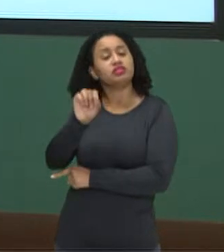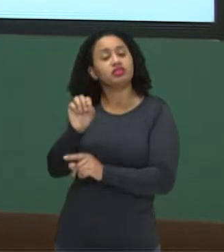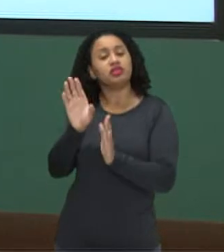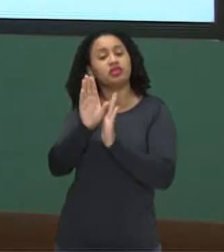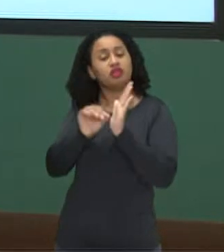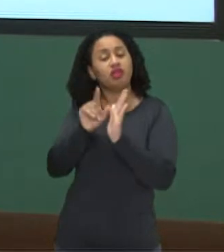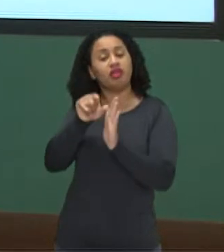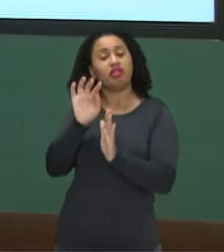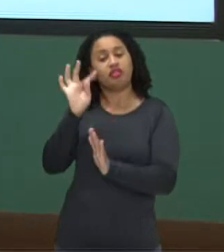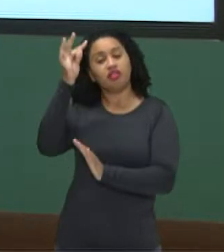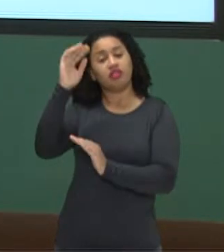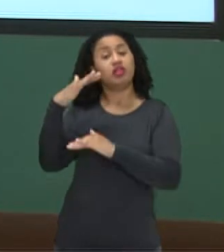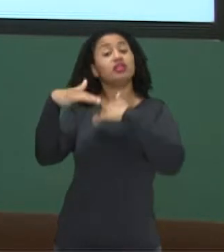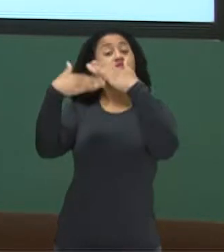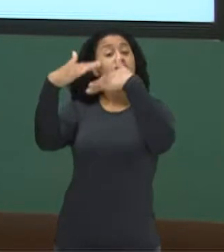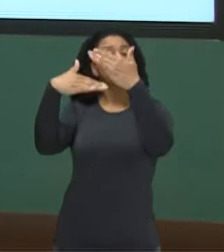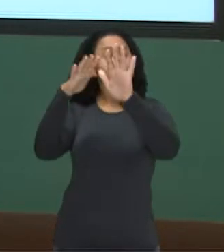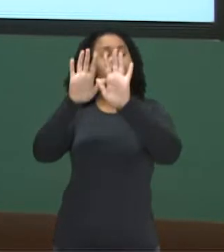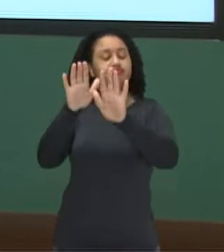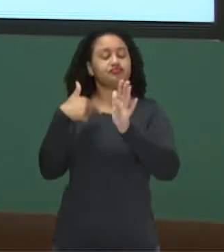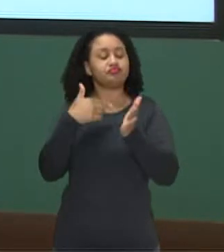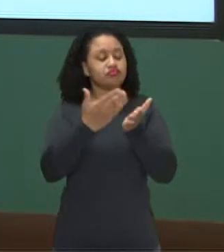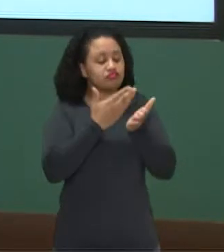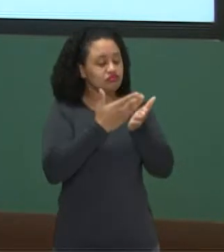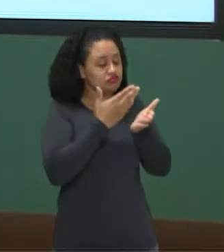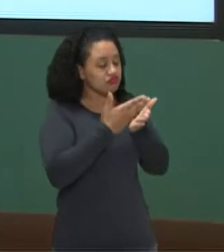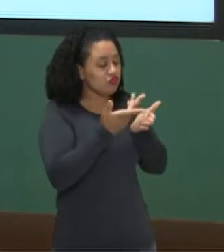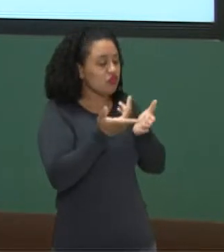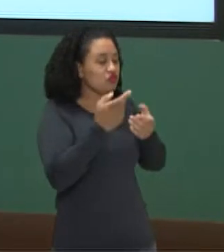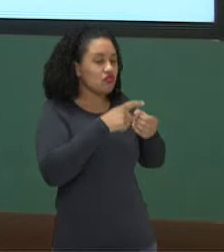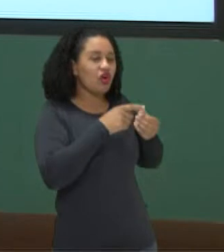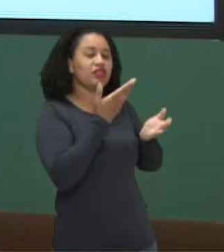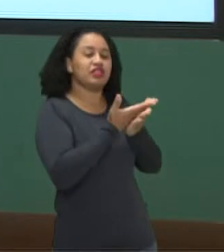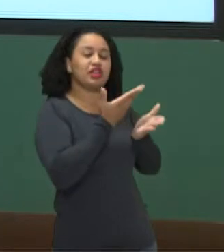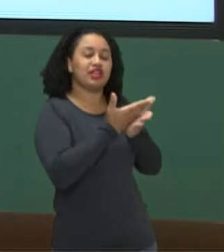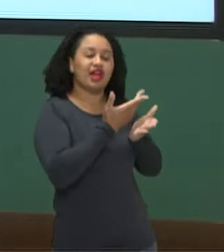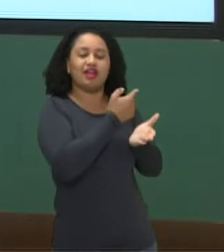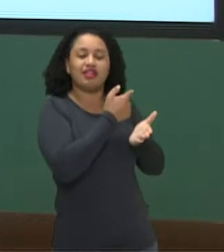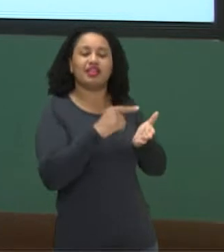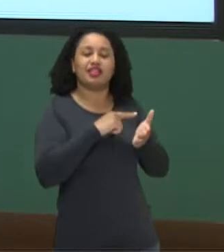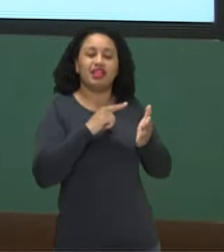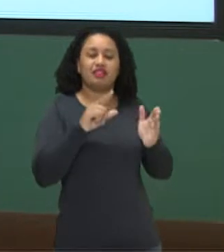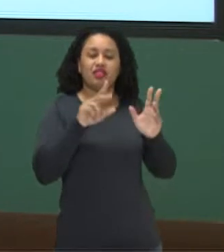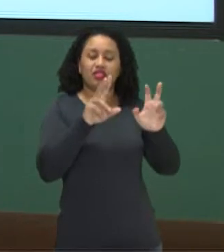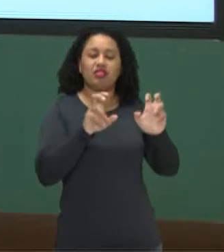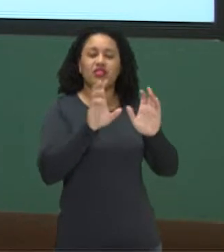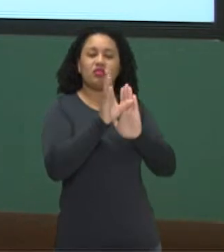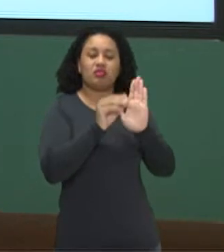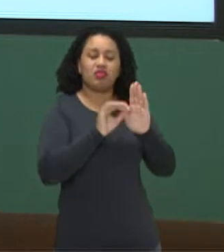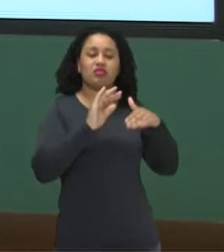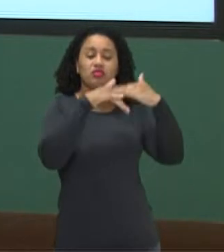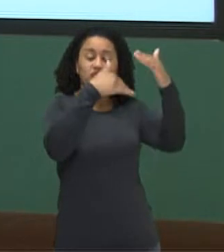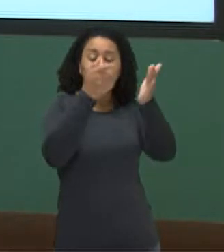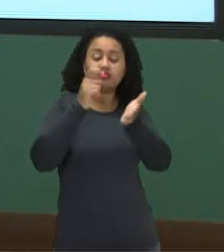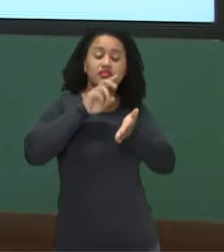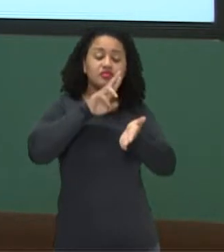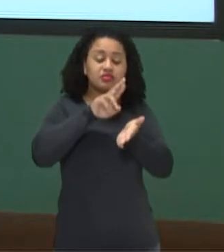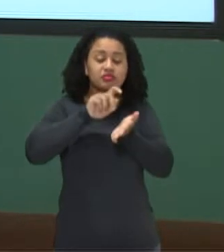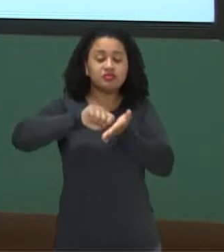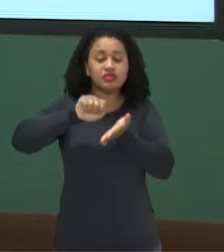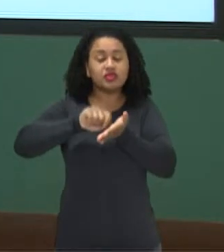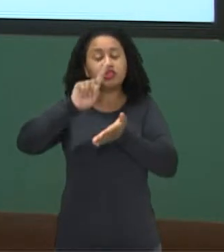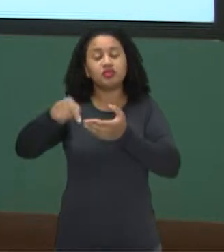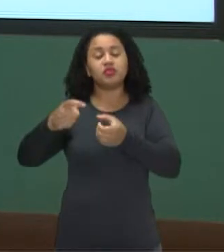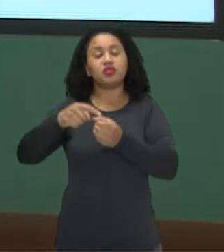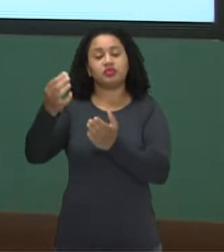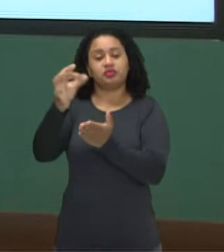a evolução. Então volta no seu material, na aula de evolução, anota aí com as suas palavras e nós já